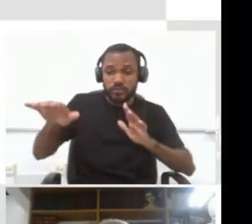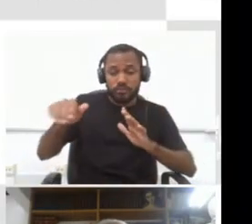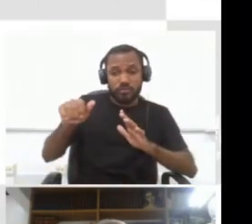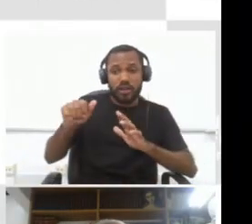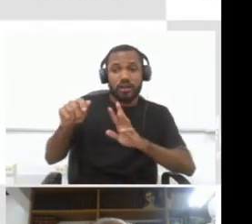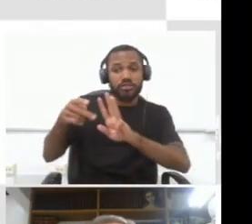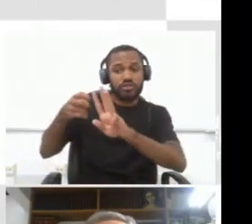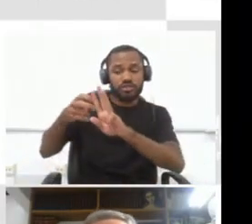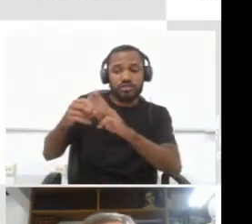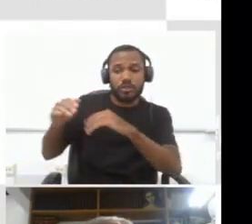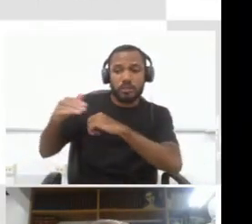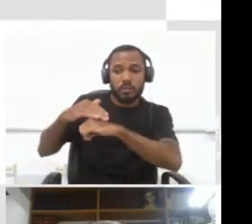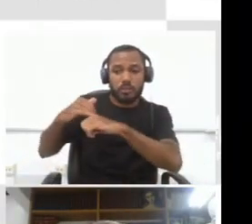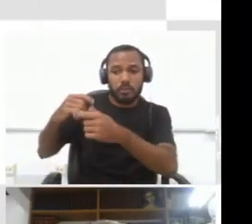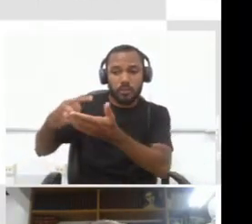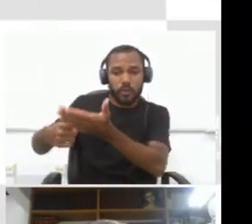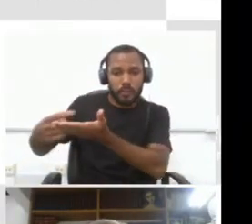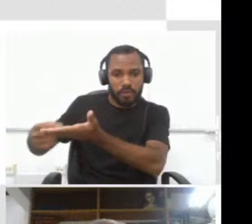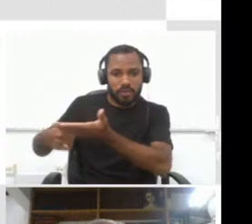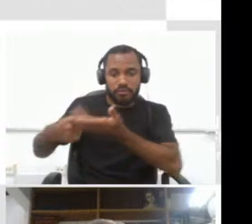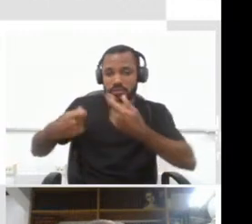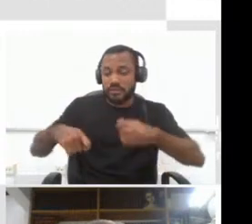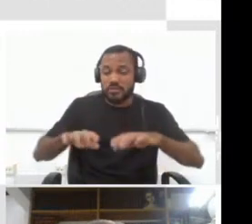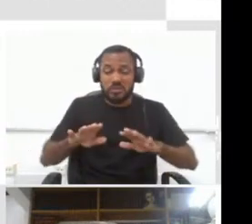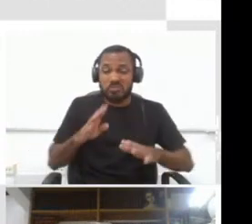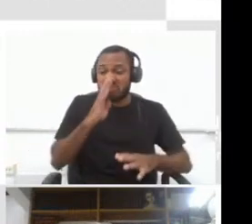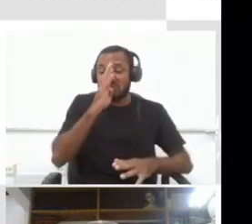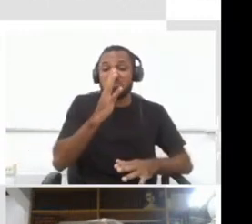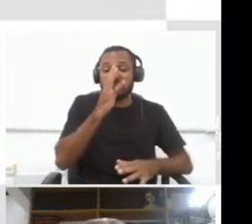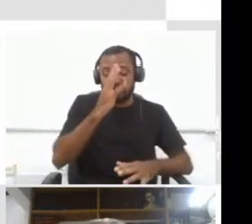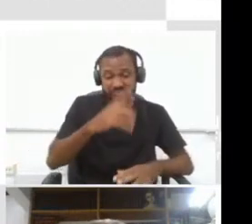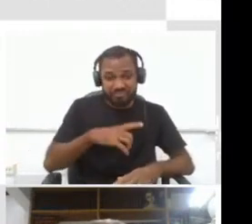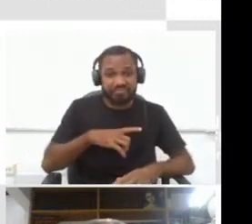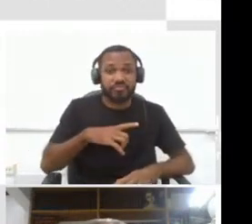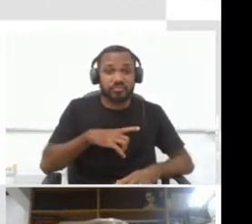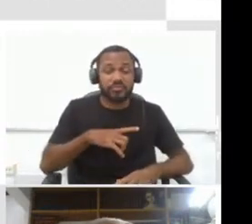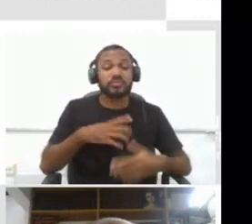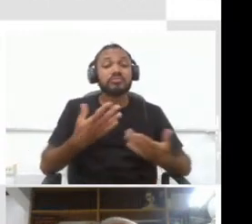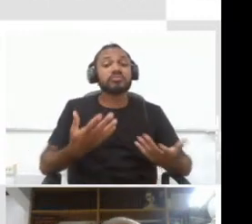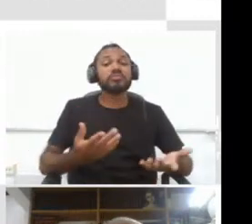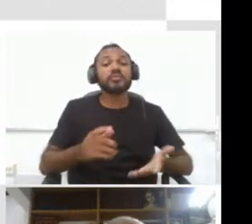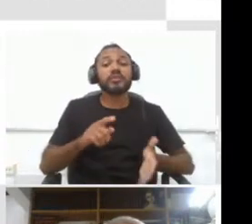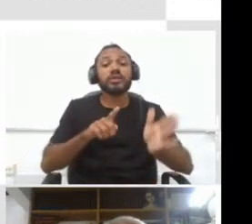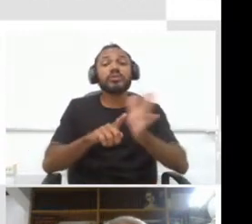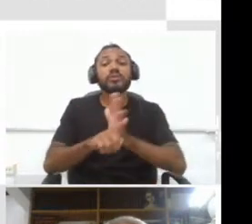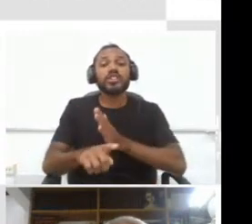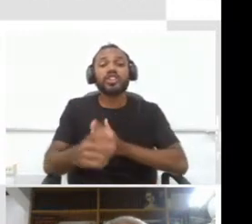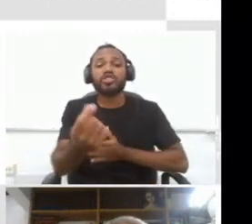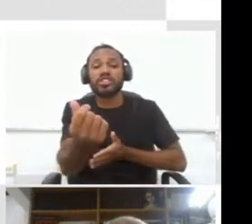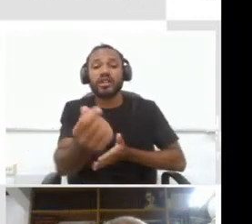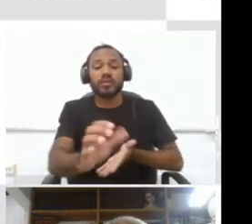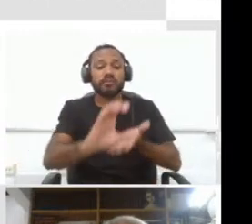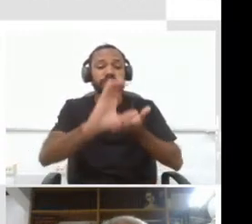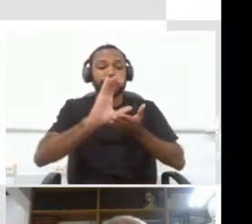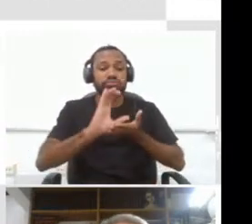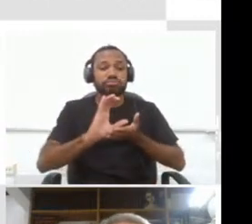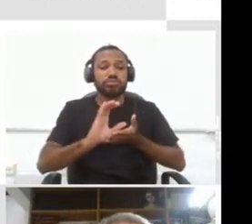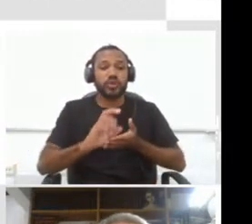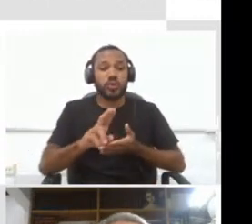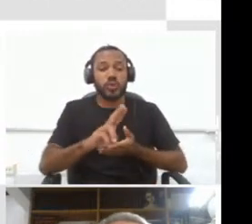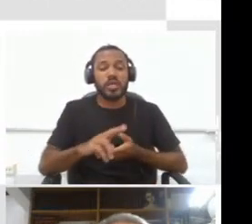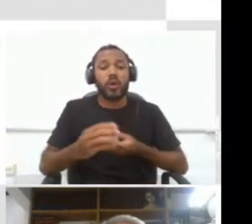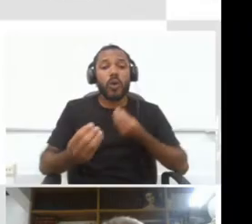da onde vem o dinheiro para tudo isso? Vem basicamente, então, do sistema financeiro, né? O sistema financeiro, os